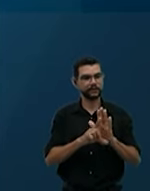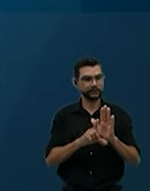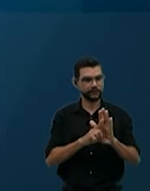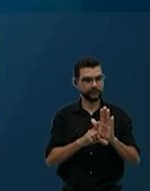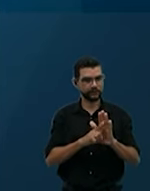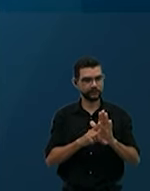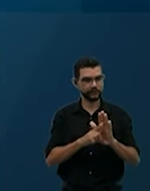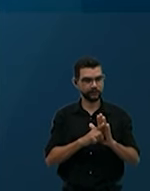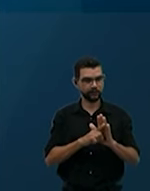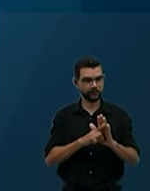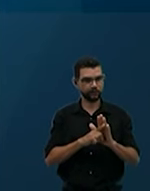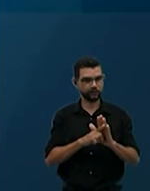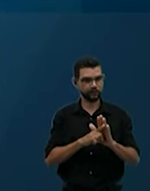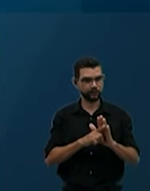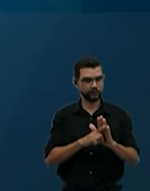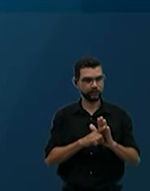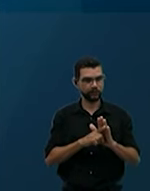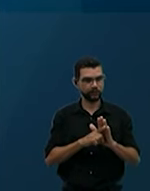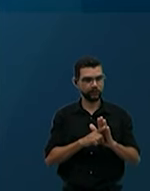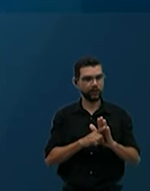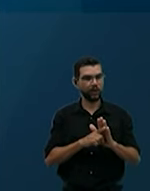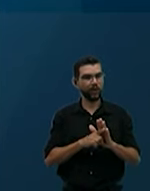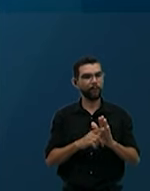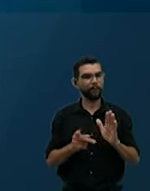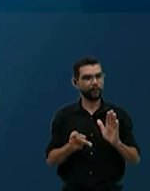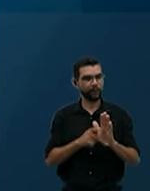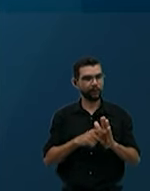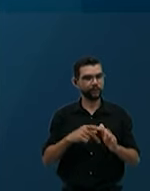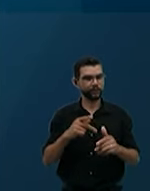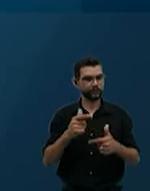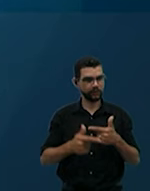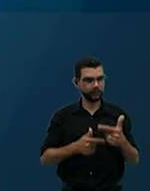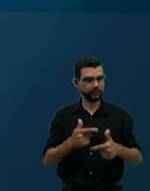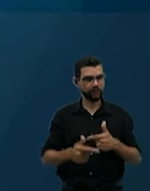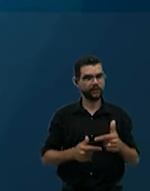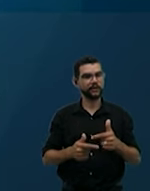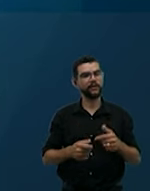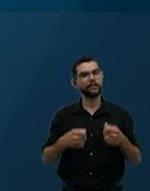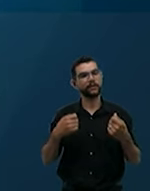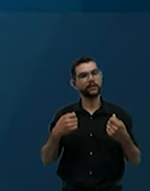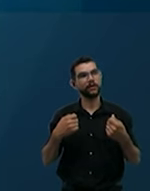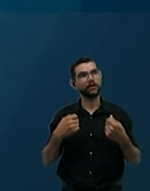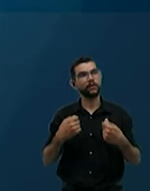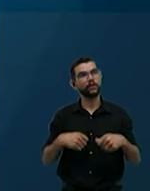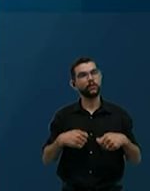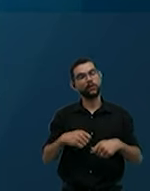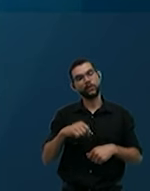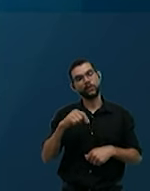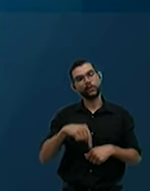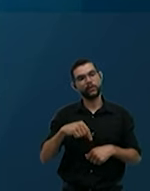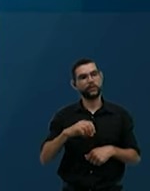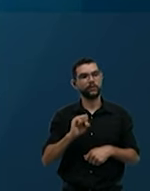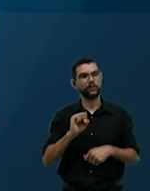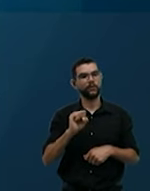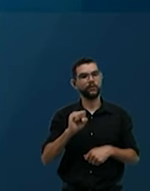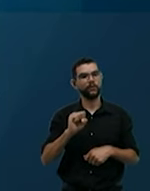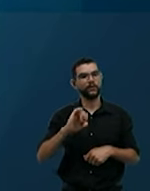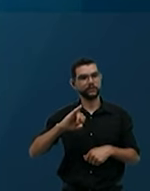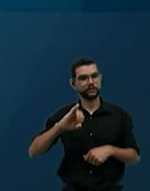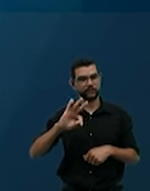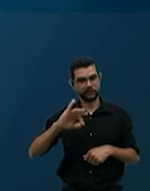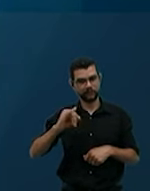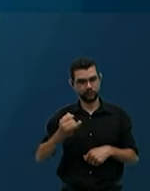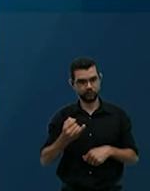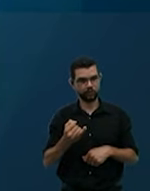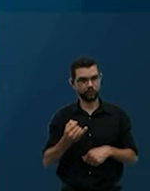muito tempo já vem tentando criar uma exceção na legislação, mas o fato é que o nosso Congresso Nacional ele decidiu por